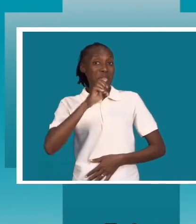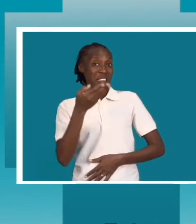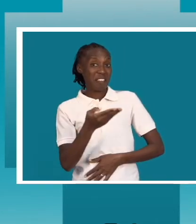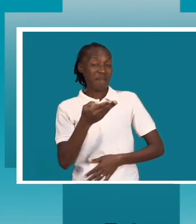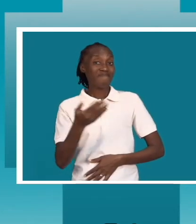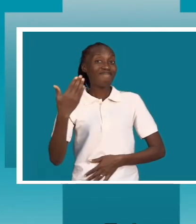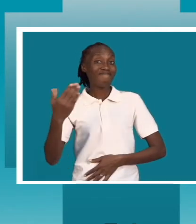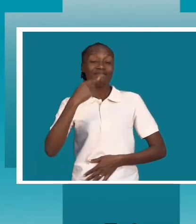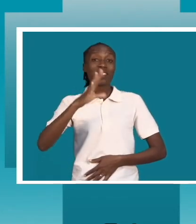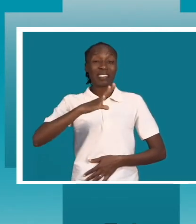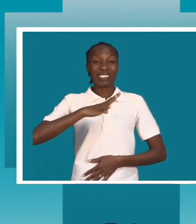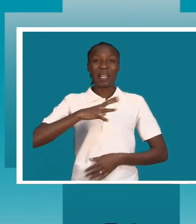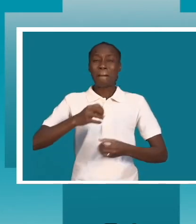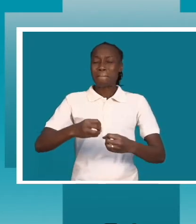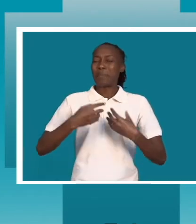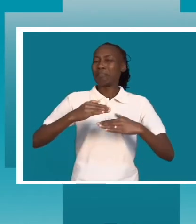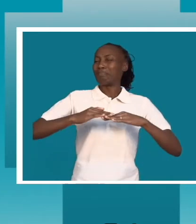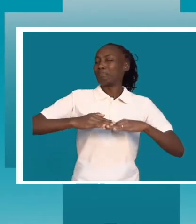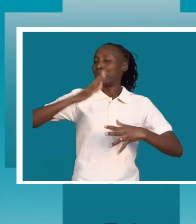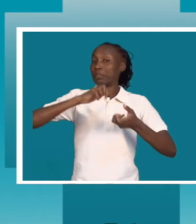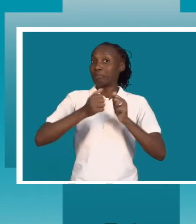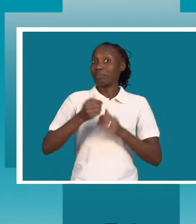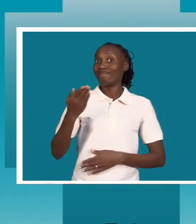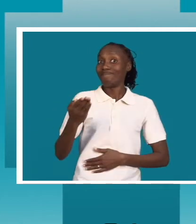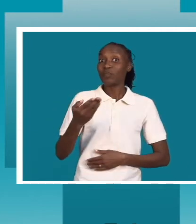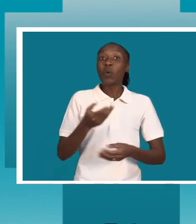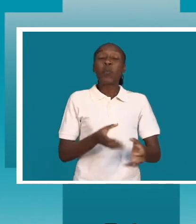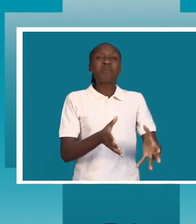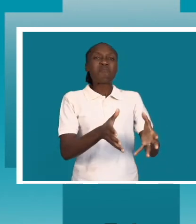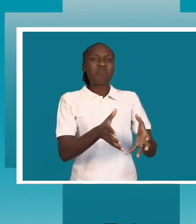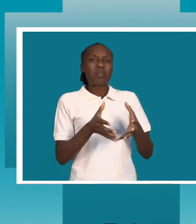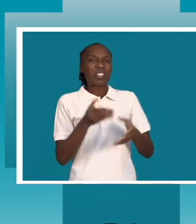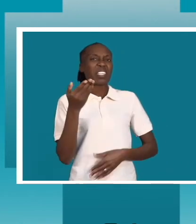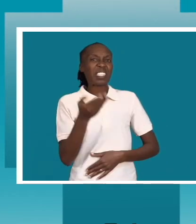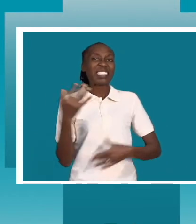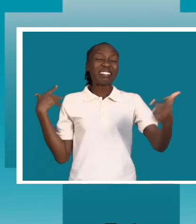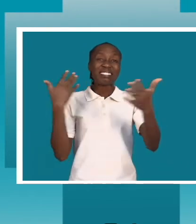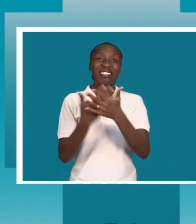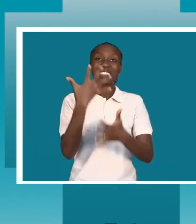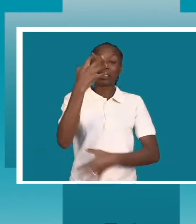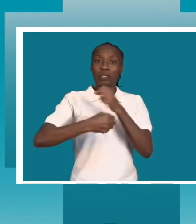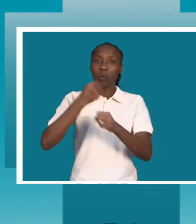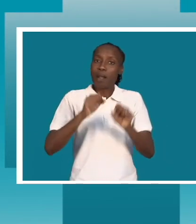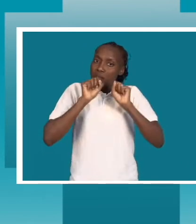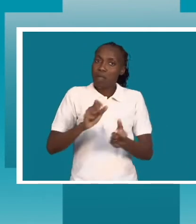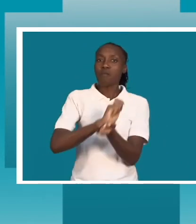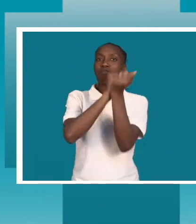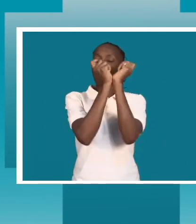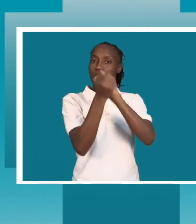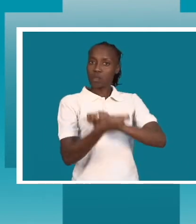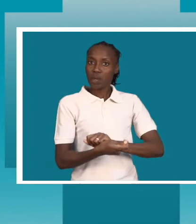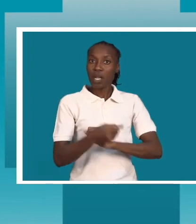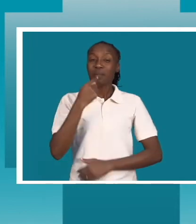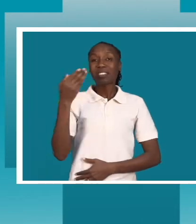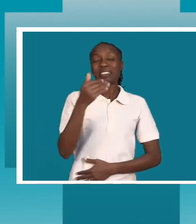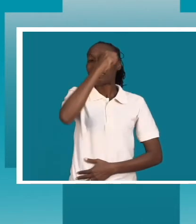o que mais me afeta, porque, neste momento, esta prótese se tem que cambiar cada cinco anos. eu, por isso